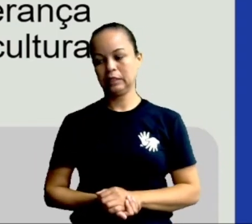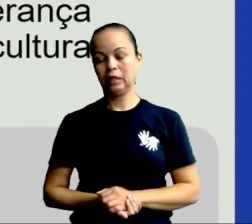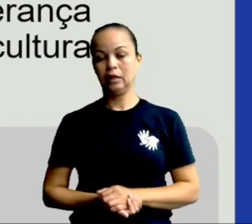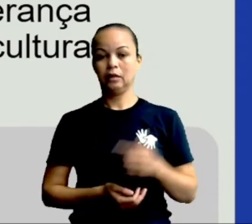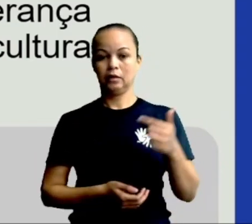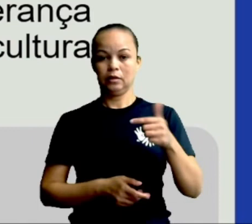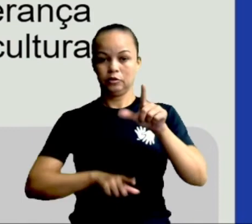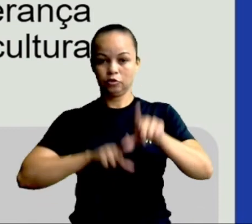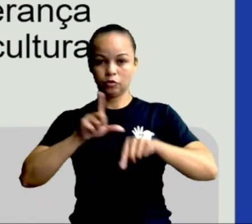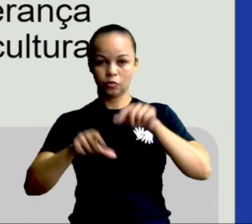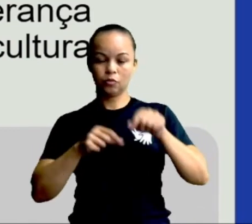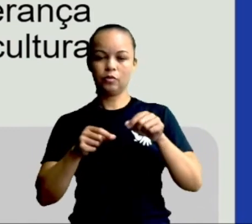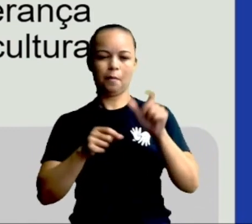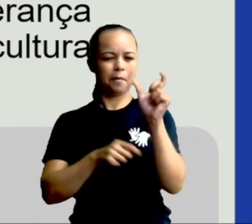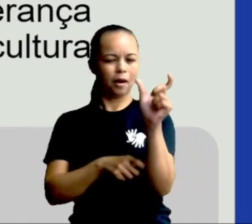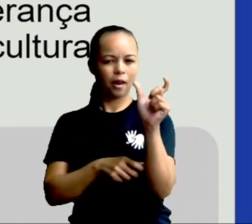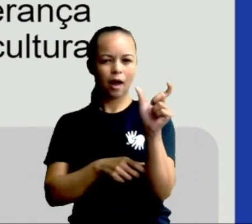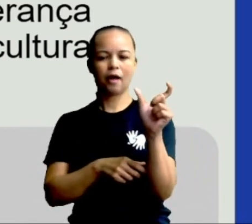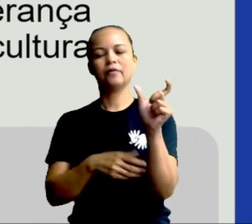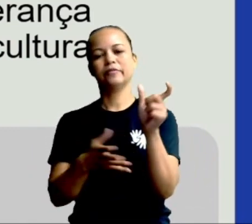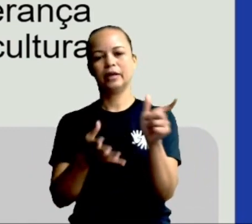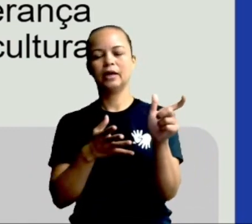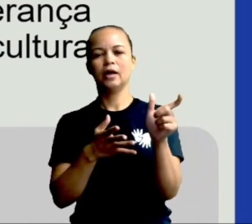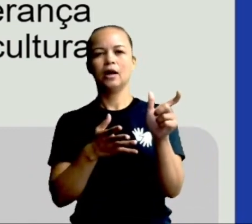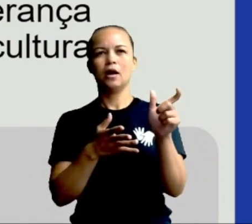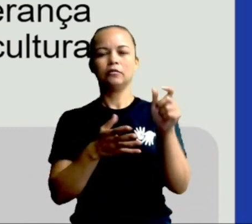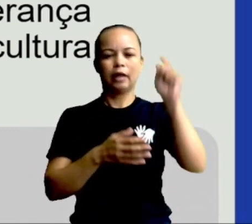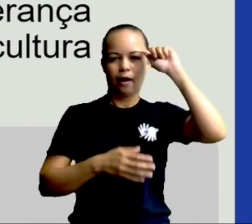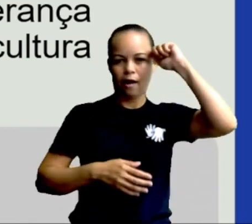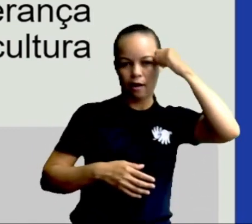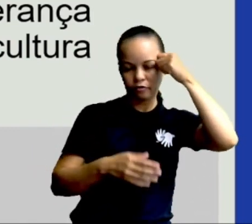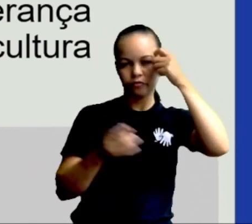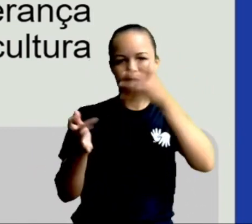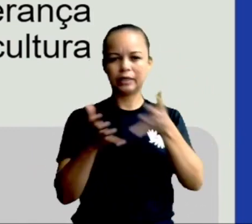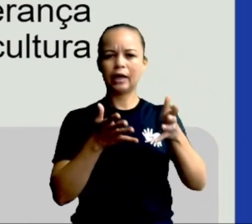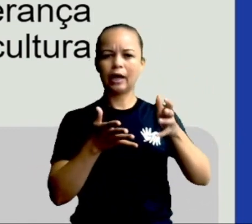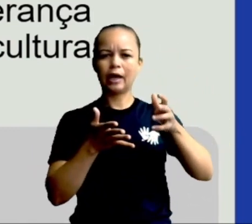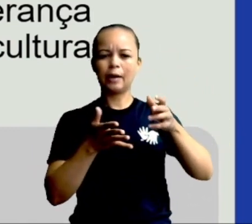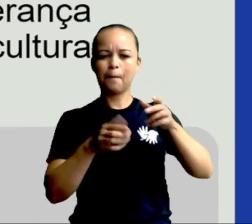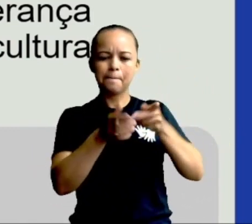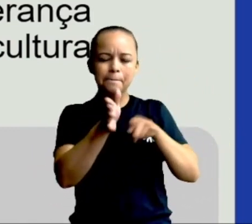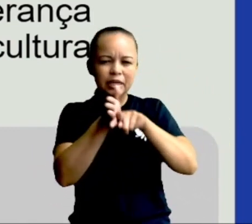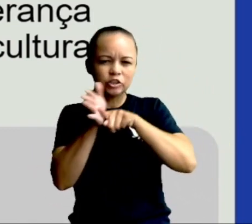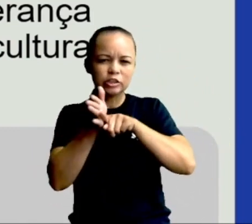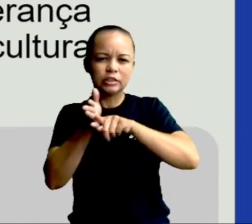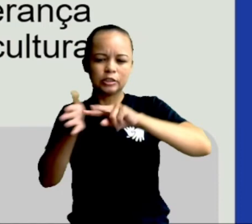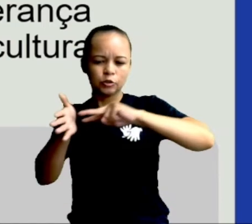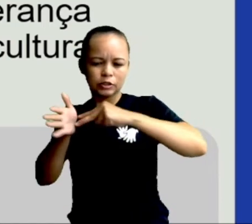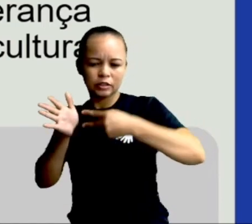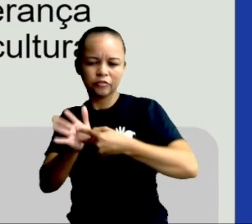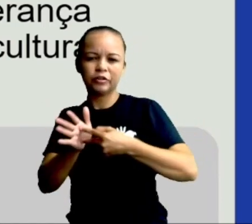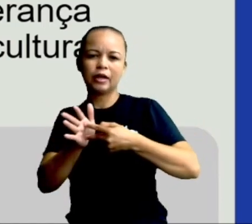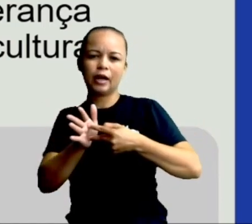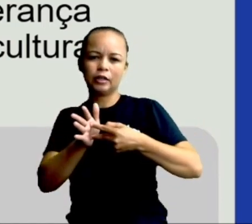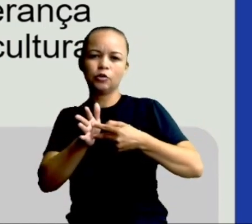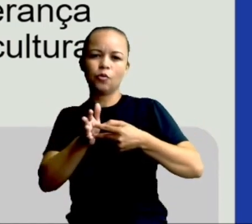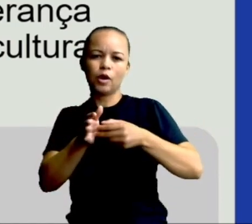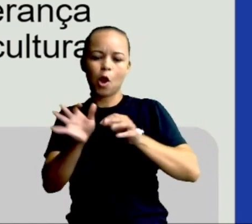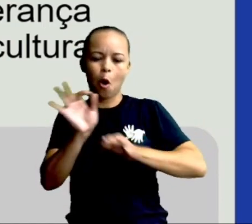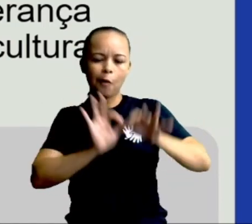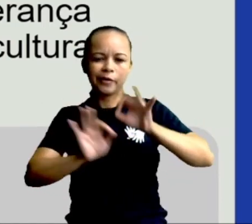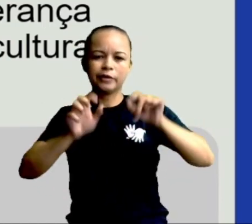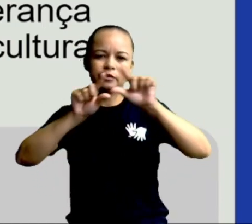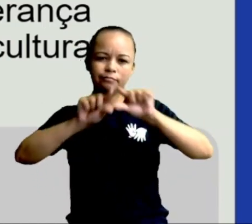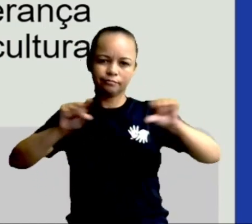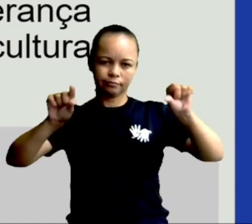palavra de origem africana, pesquise o significado e elabore uma frase. Questão